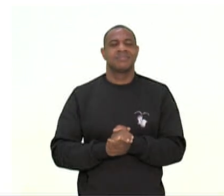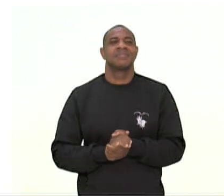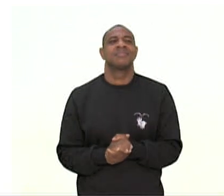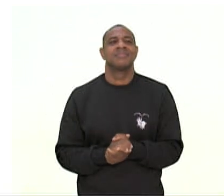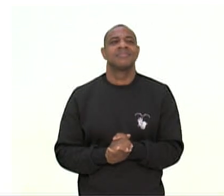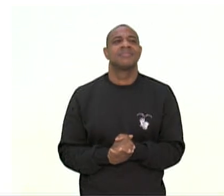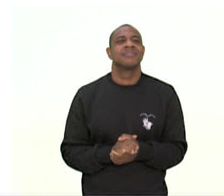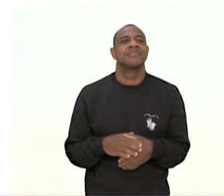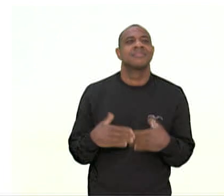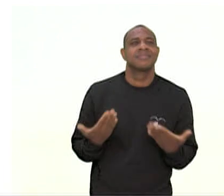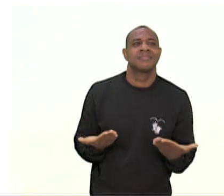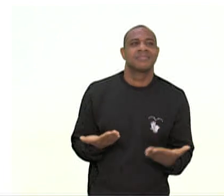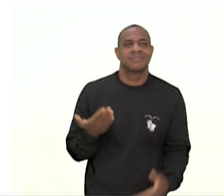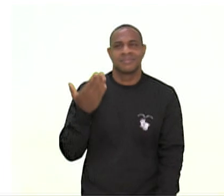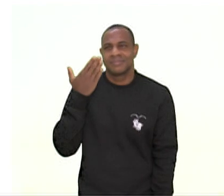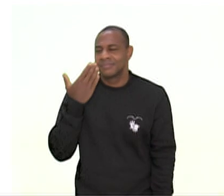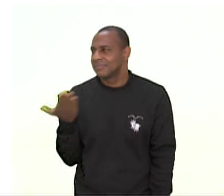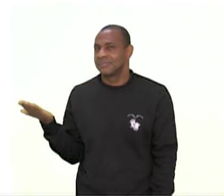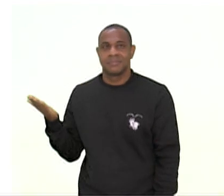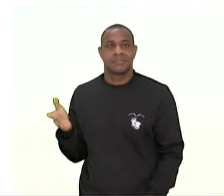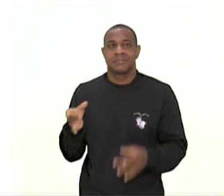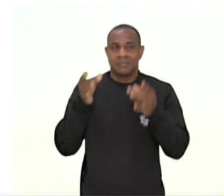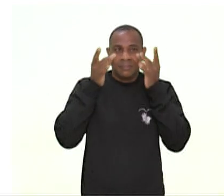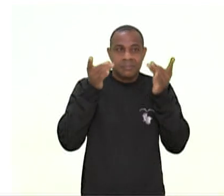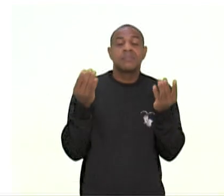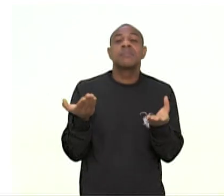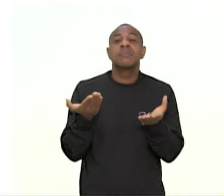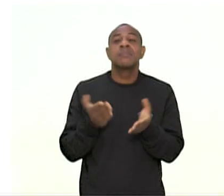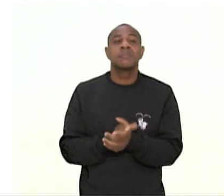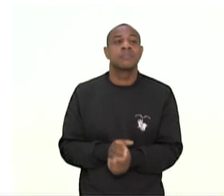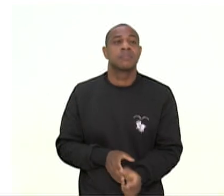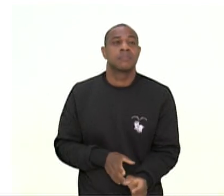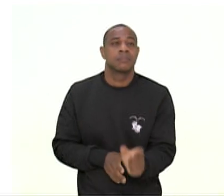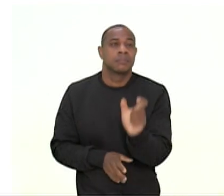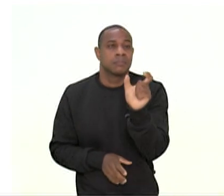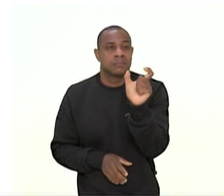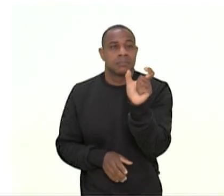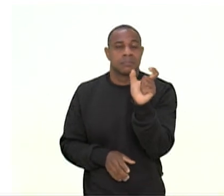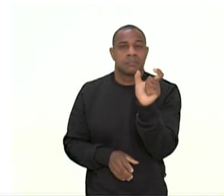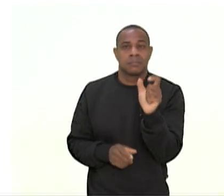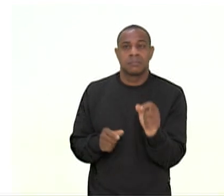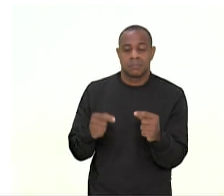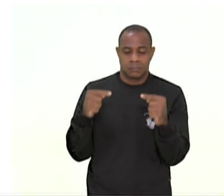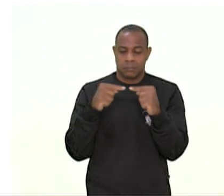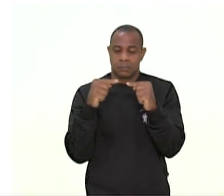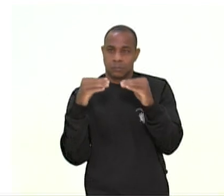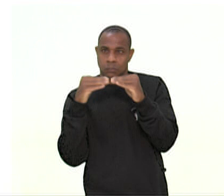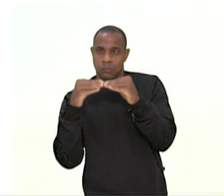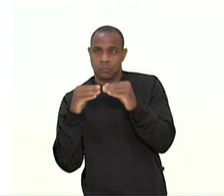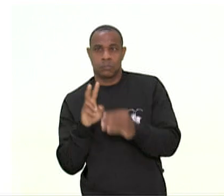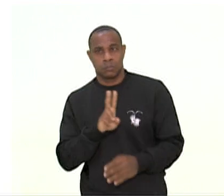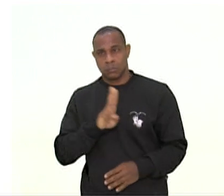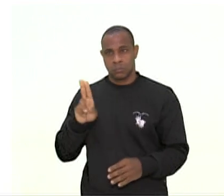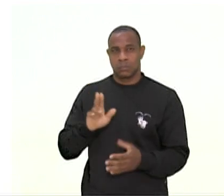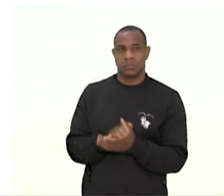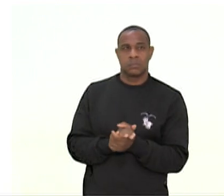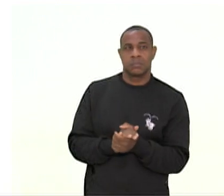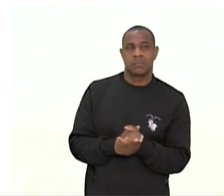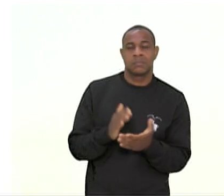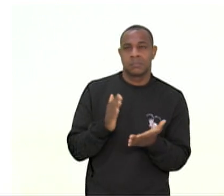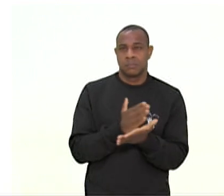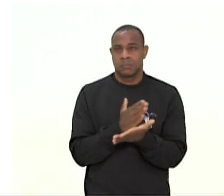seu ex. Quero chamar a sua atenção agora para nós falarmos um pouquinho mais sobre concordância nominal. E eu trouxe para vocês alguns